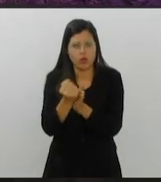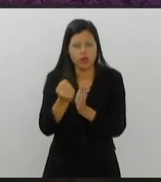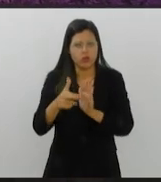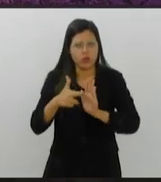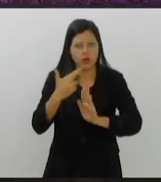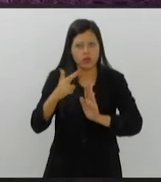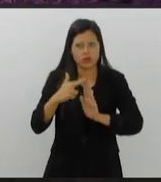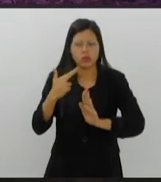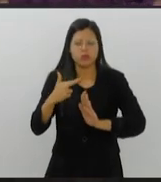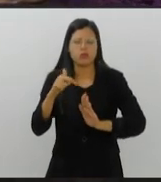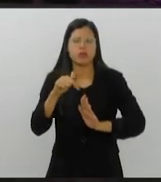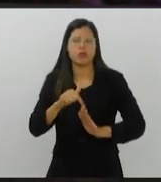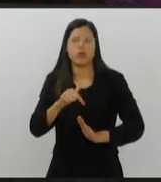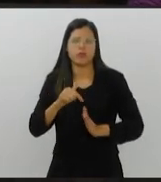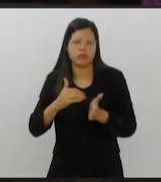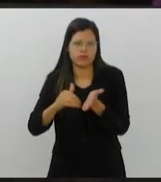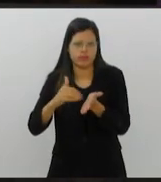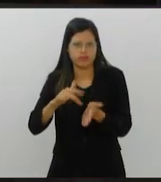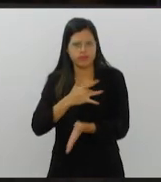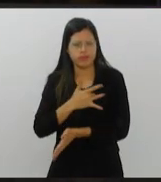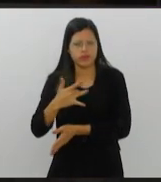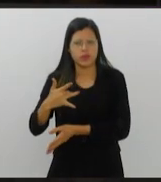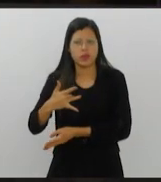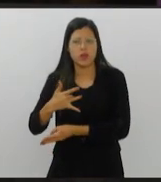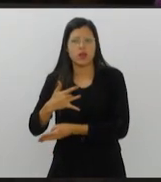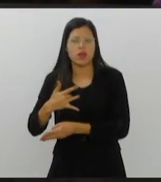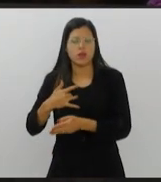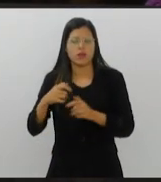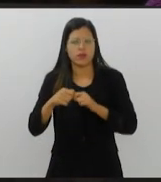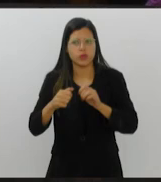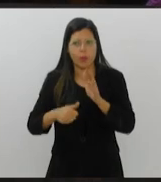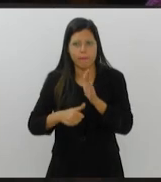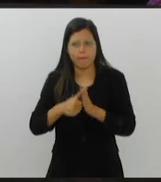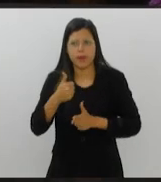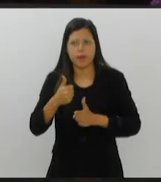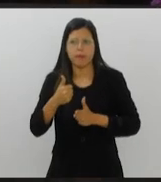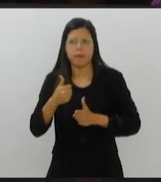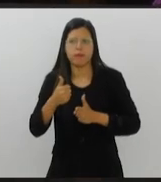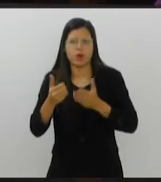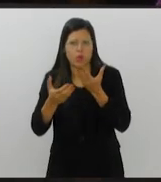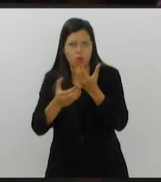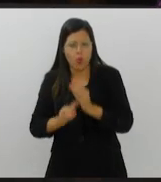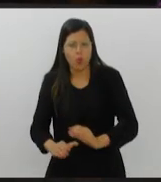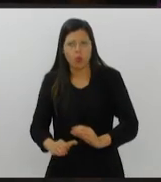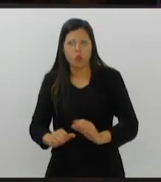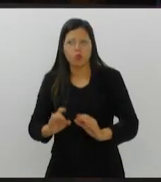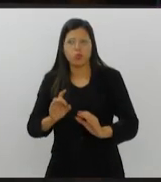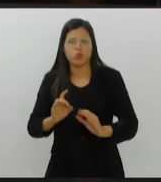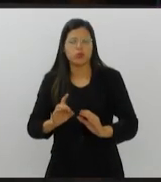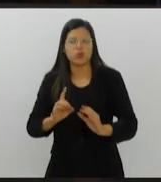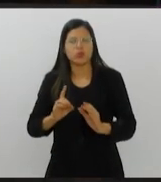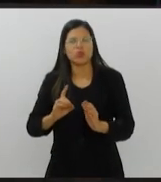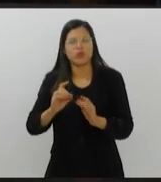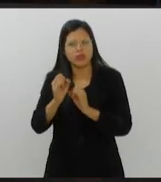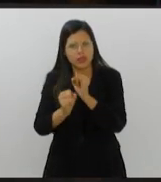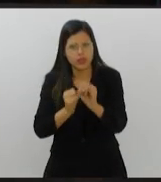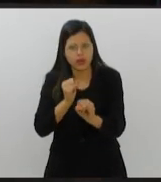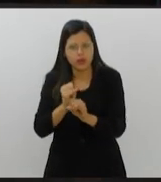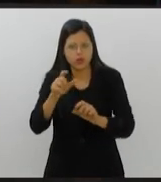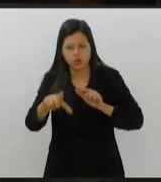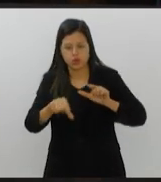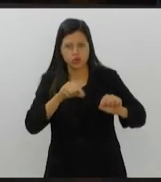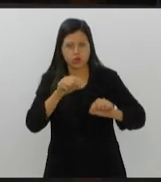da Secretaria de Saúde e realizando o primeiro certame totalmente digitalizado para a escolha de